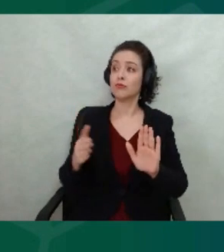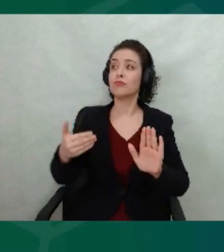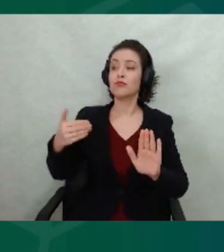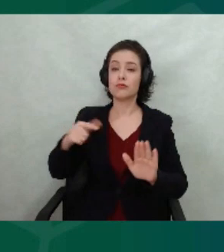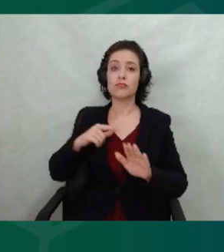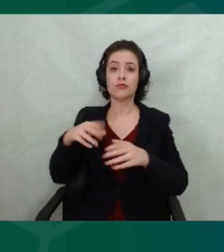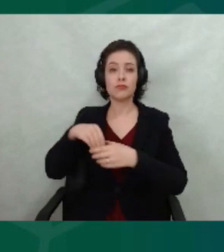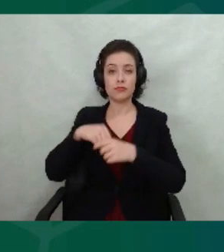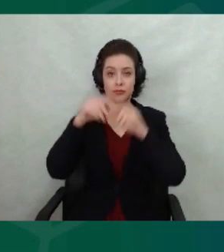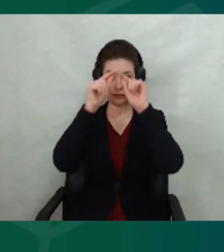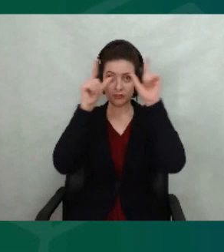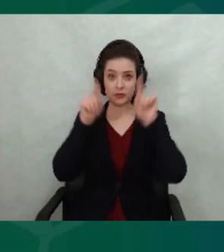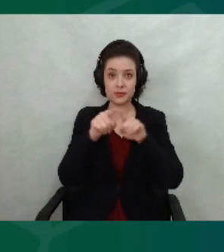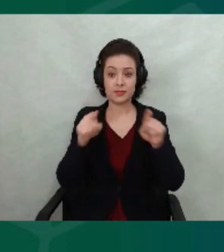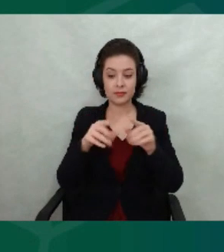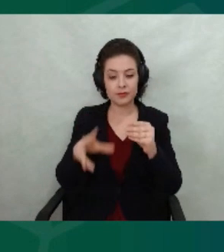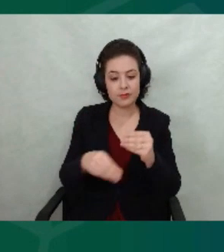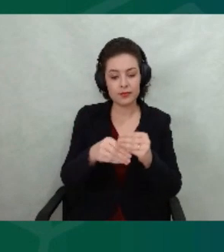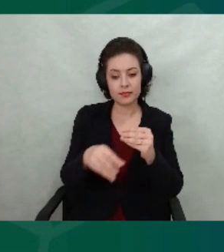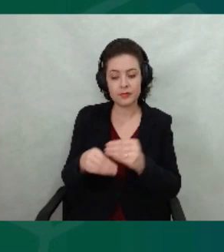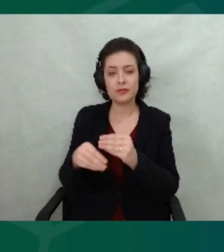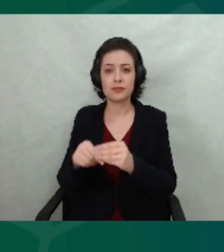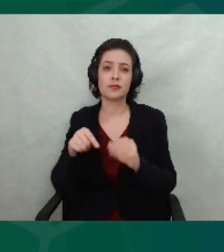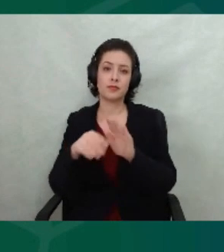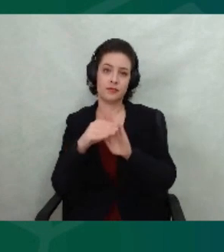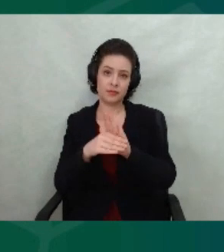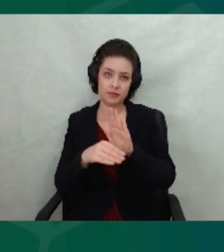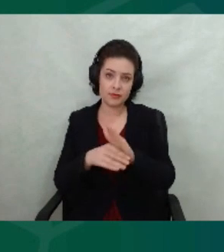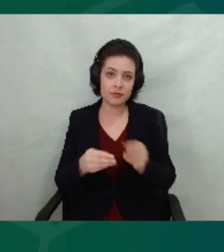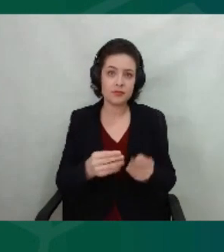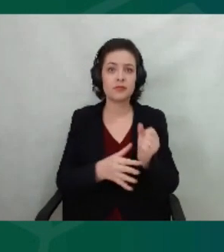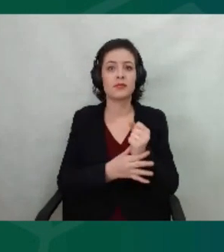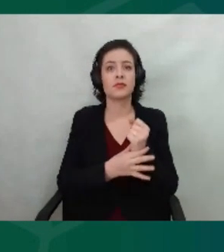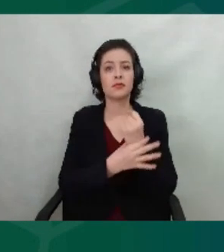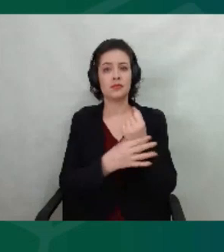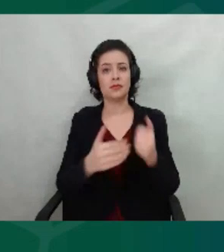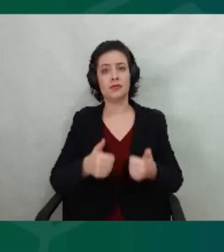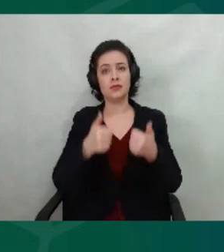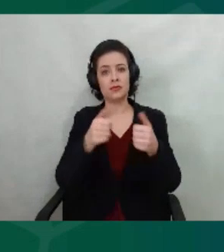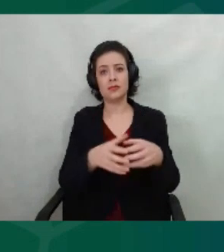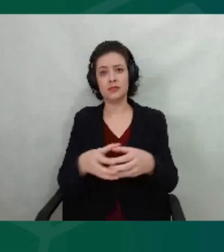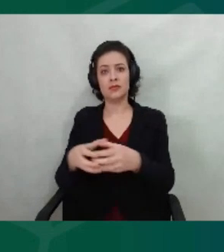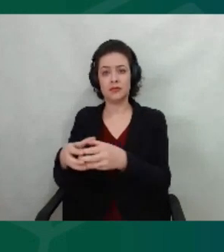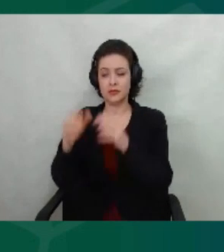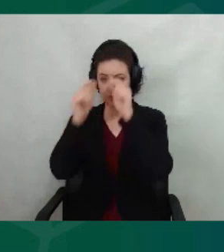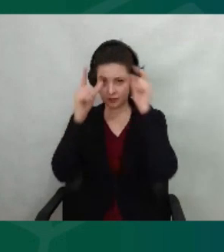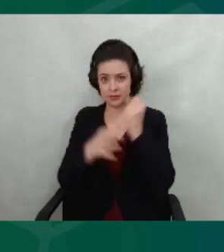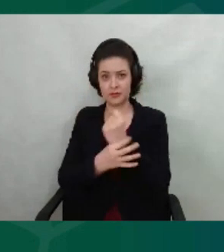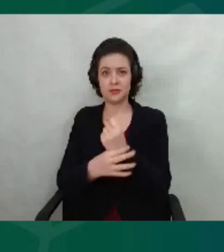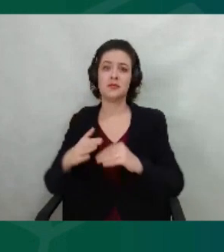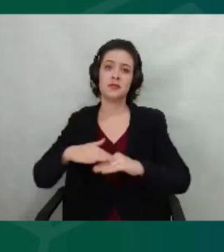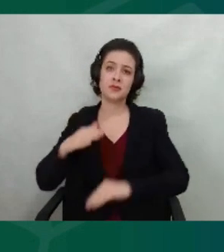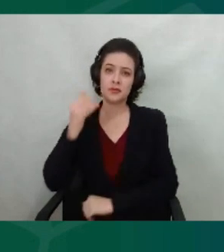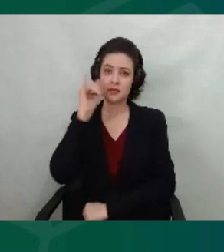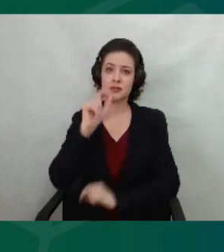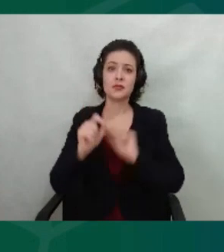entanto, agregamos este protocolo que trouxe uma biossegurança para toda a equipe de enfermagem e evitando, assim, o